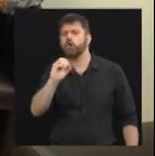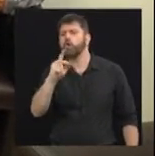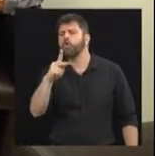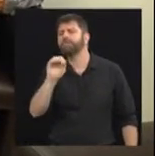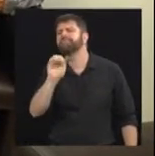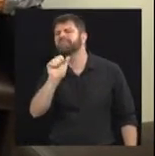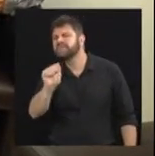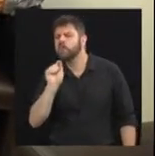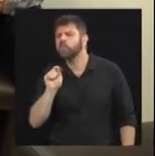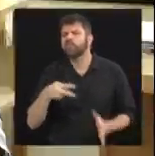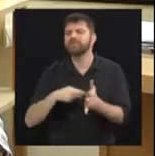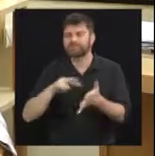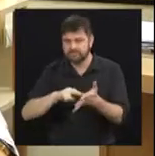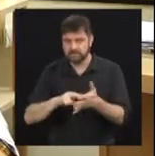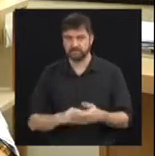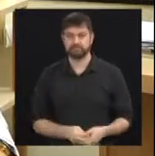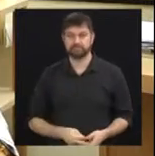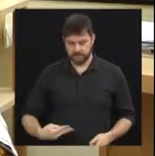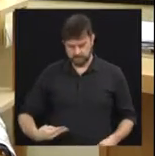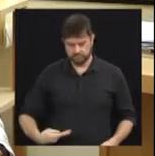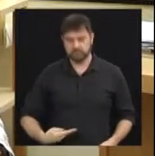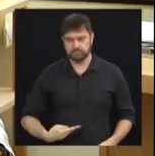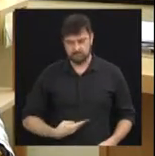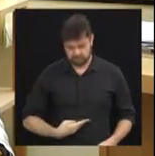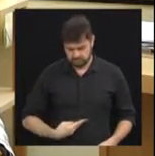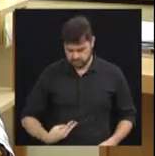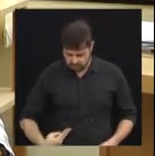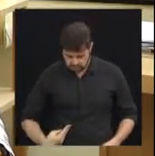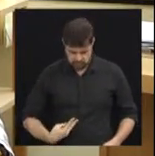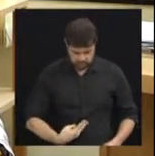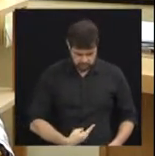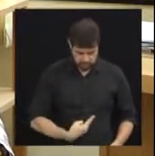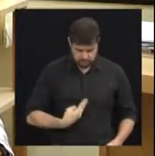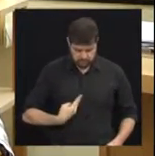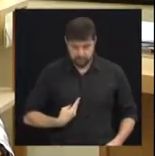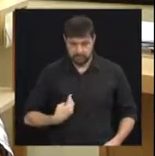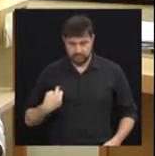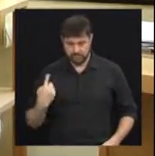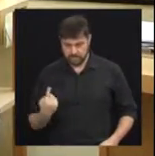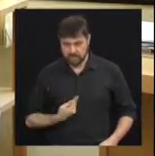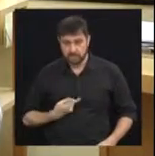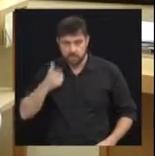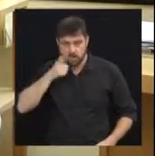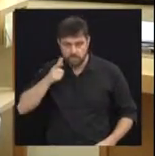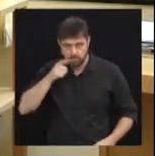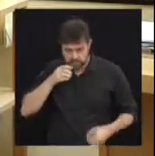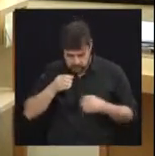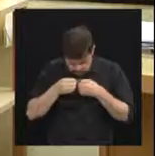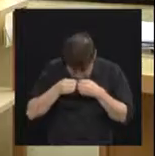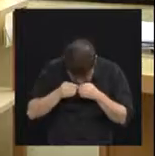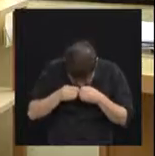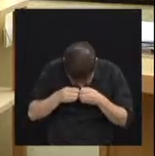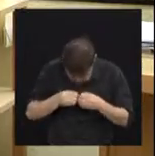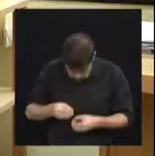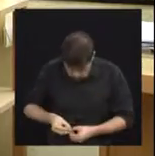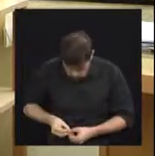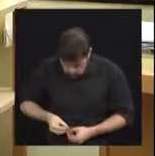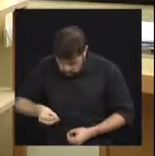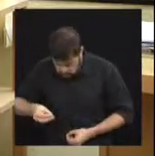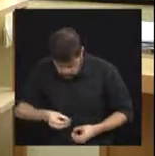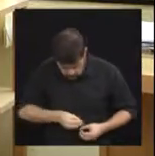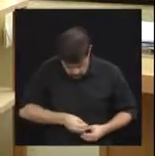A laparoscopia, na verdade, é um procedimento cirúrgico em que nós conseguimos visualizar, através de